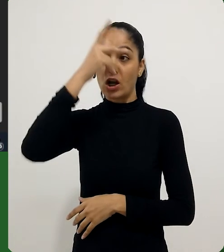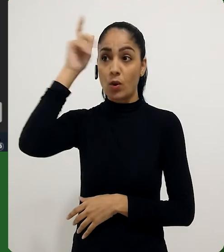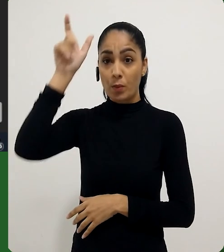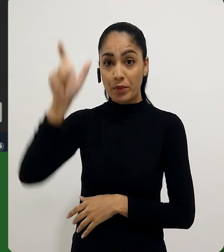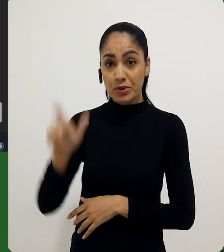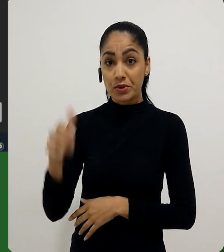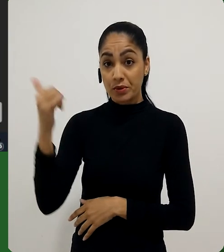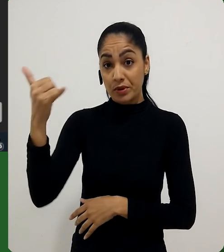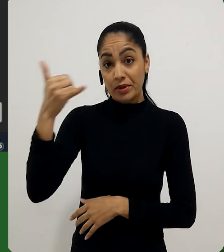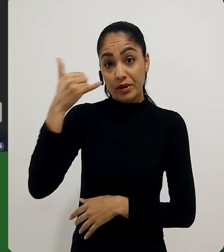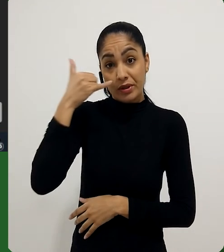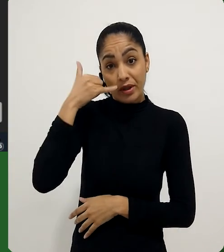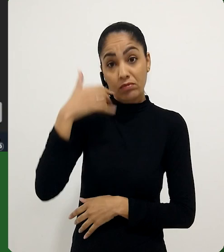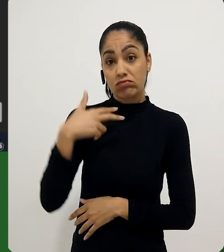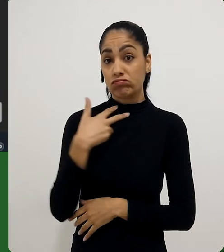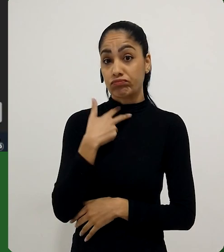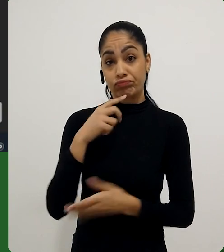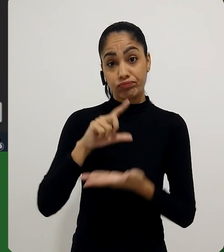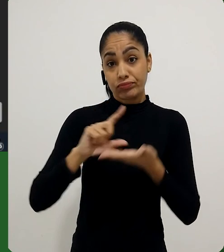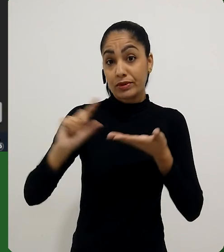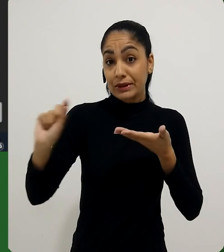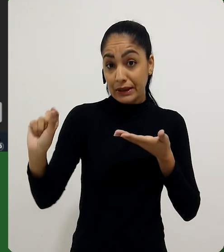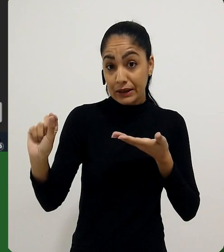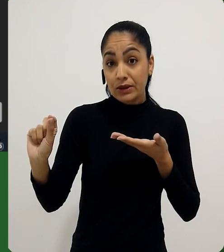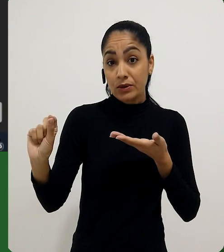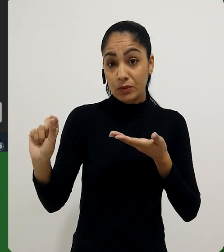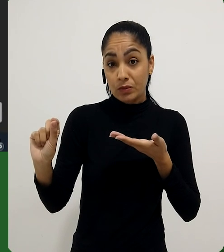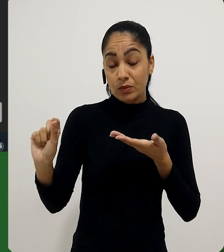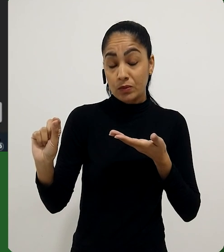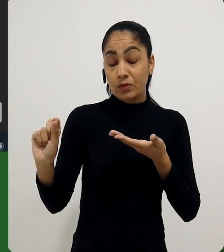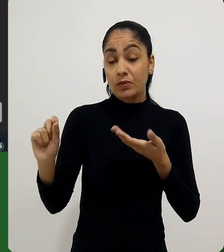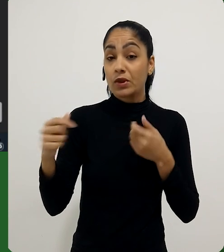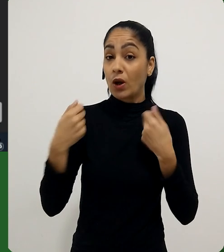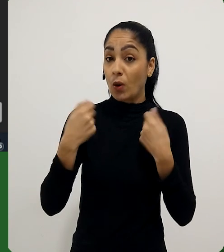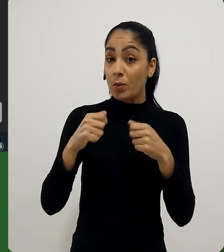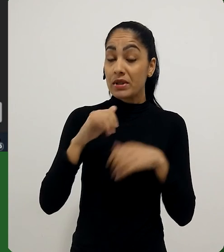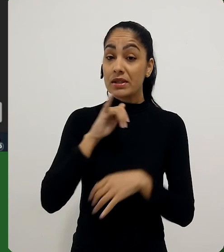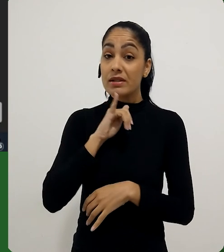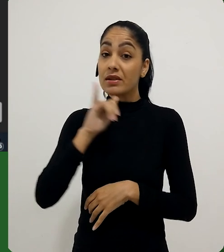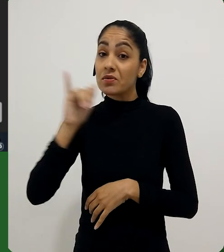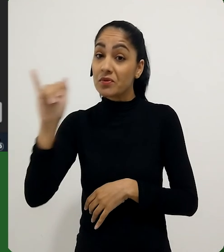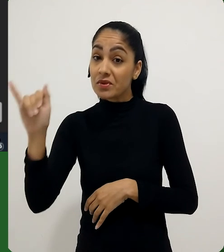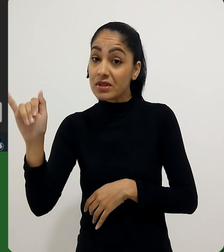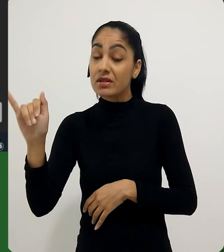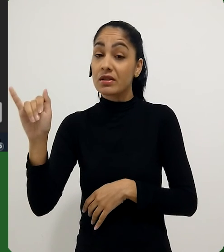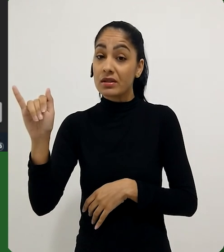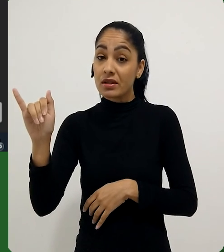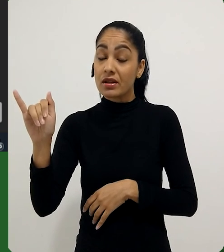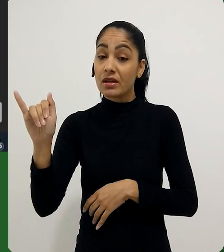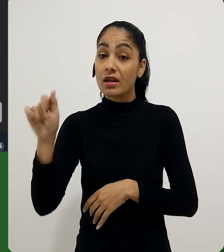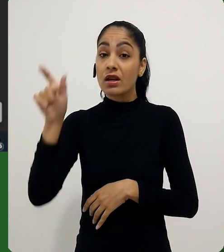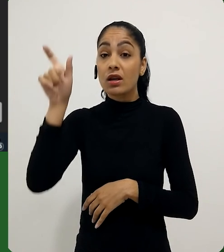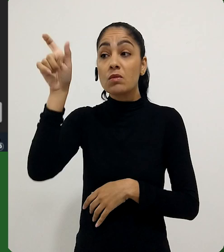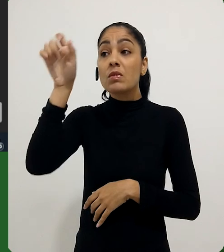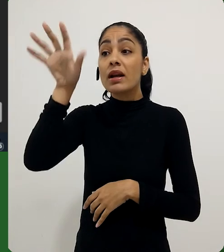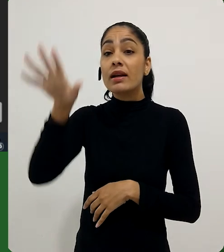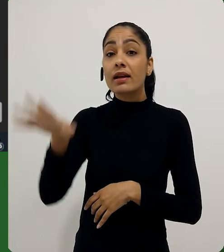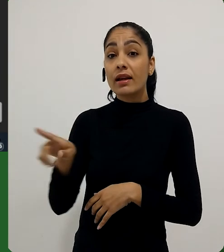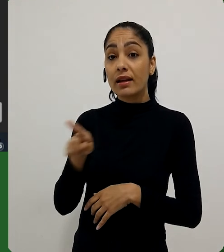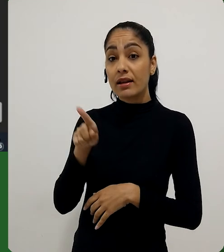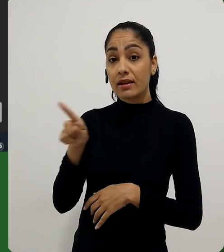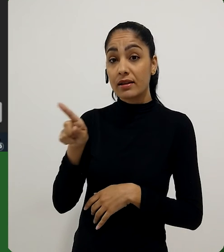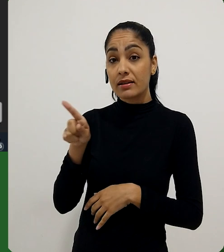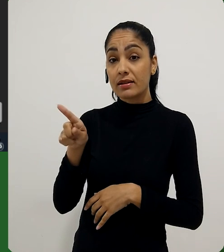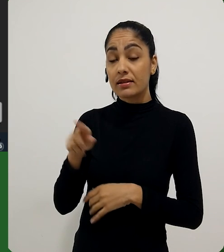aí, alguns clientes vão ligar e você não vai poder atender, né? Então, você está dizendo, né, mandando